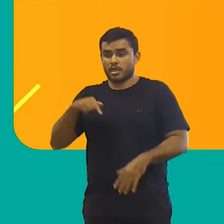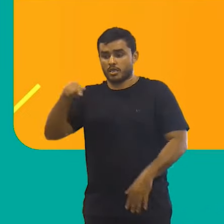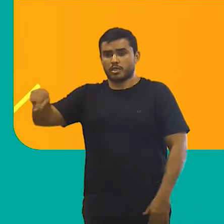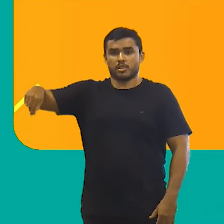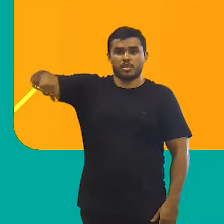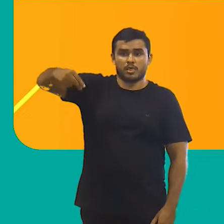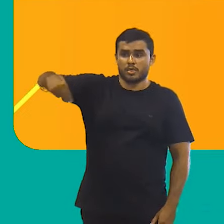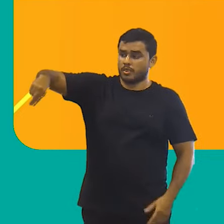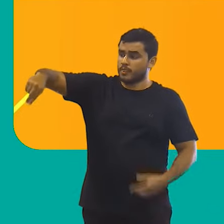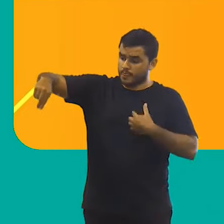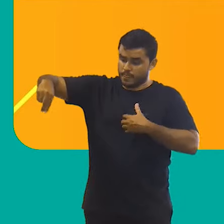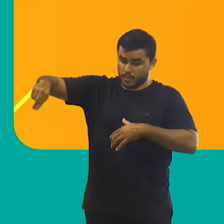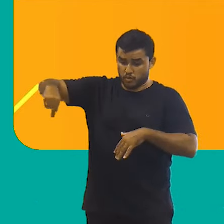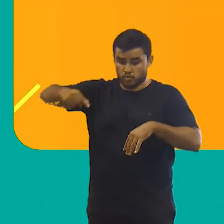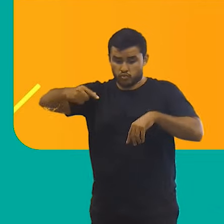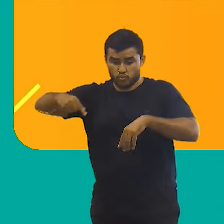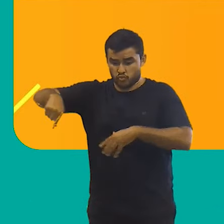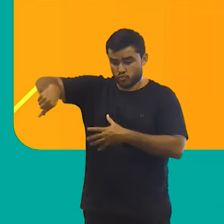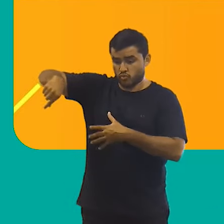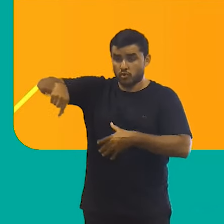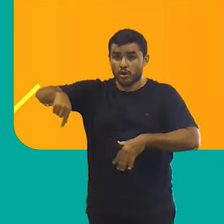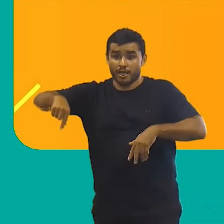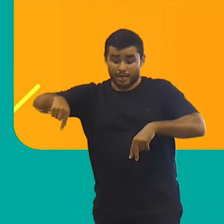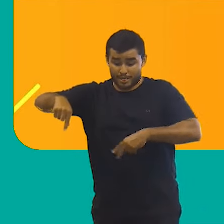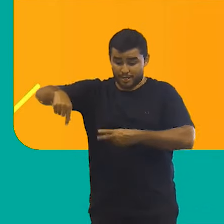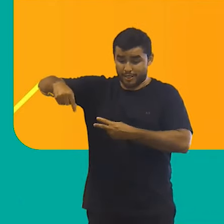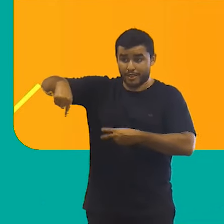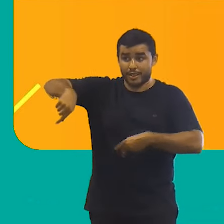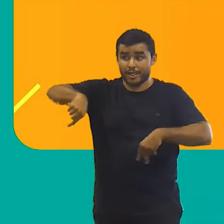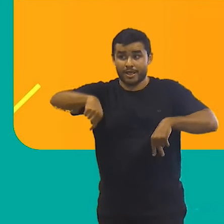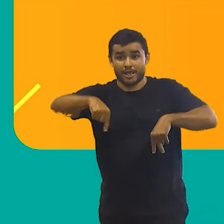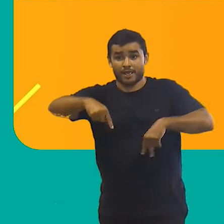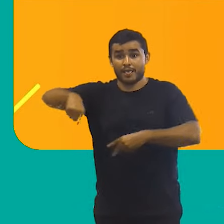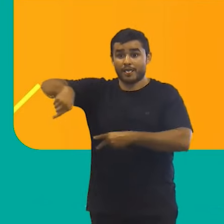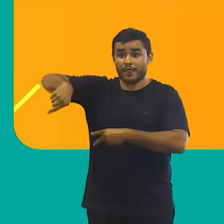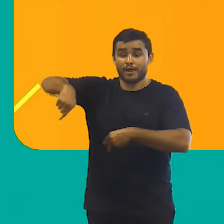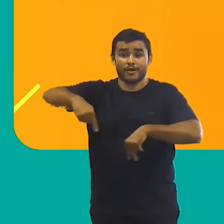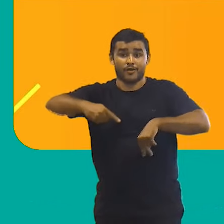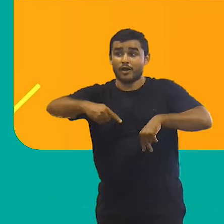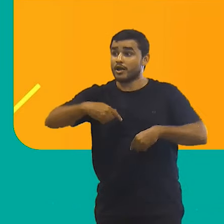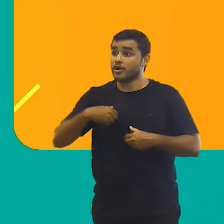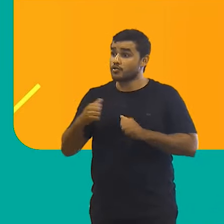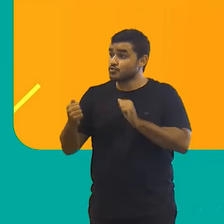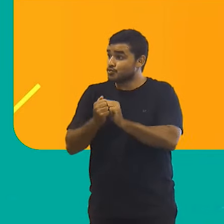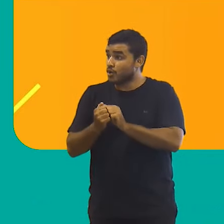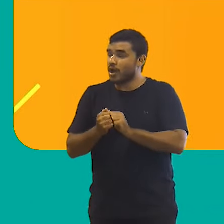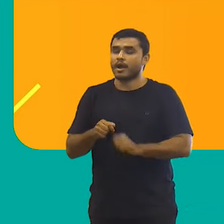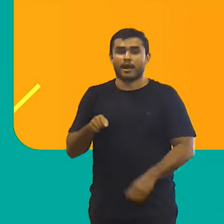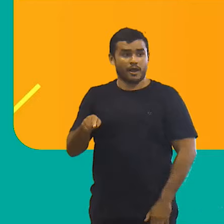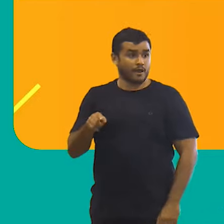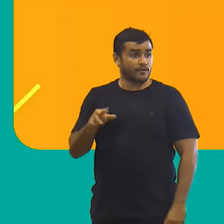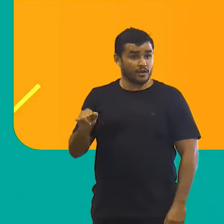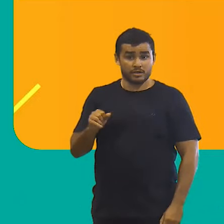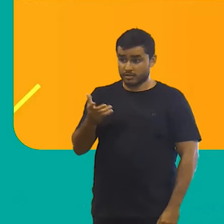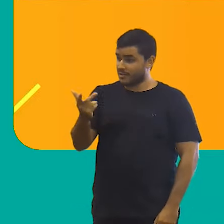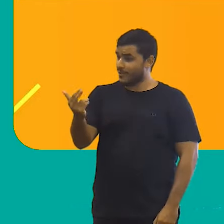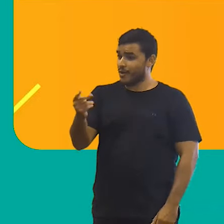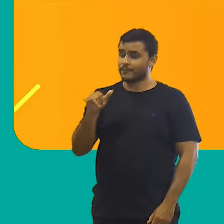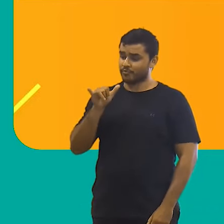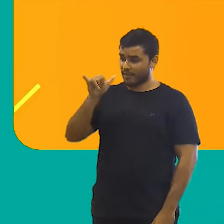quando eu oscilei na mesma frequência. Então, as duas ondas só vão se encontrar